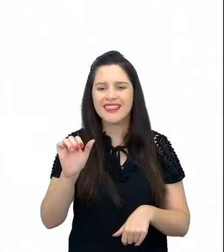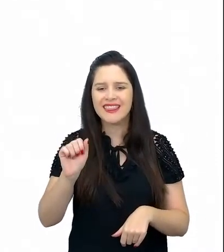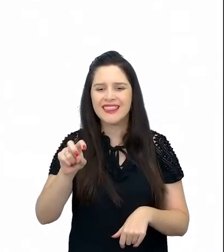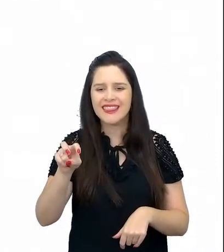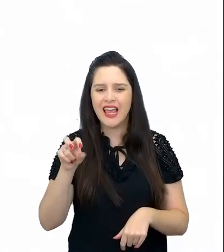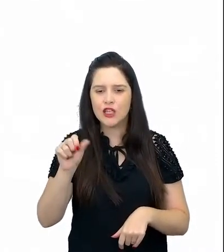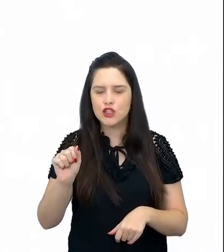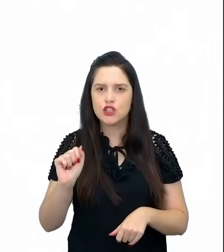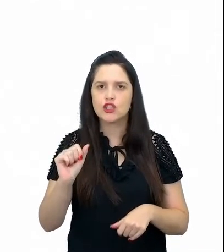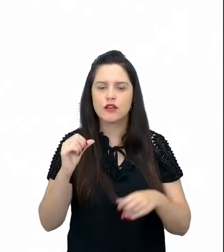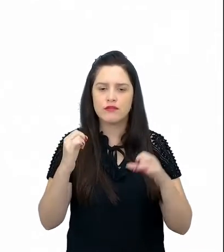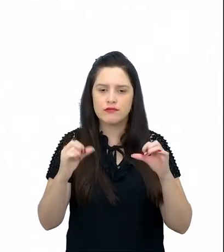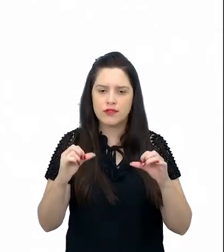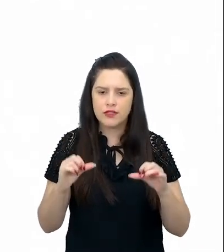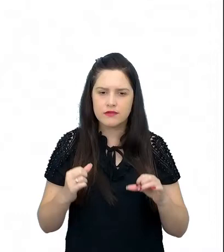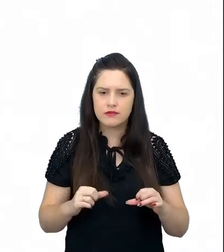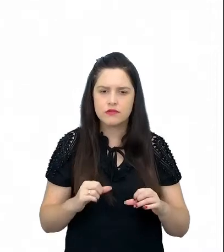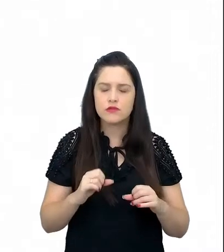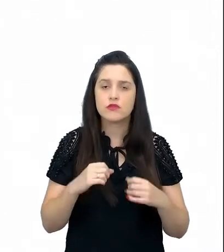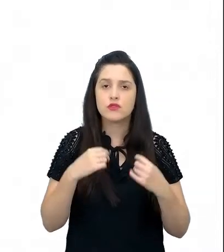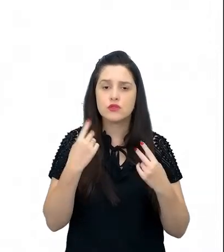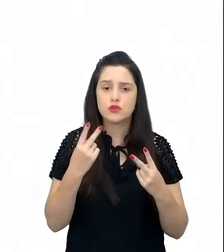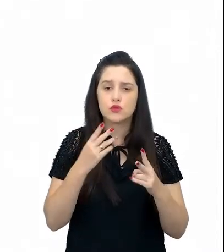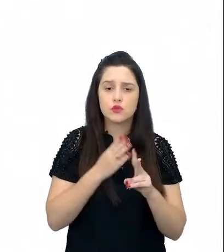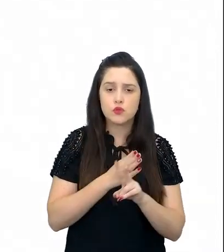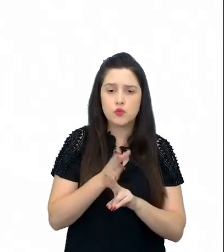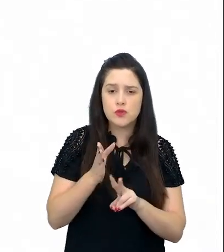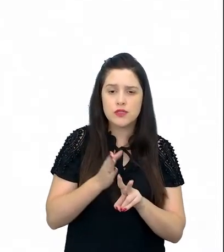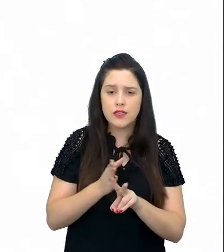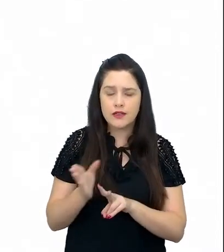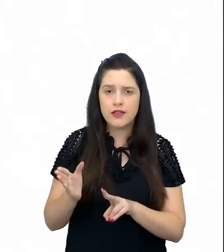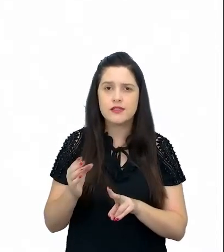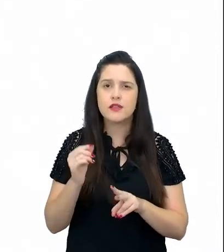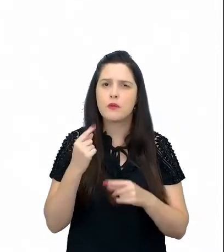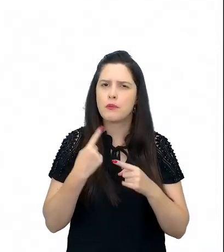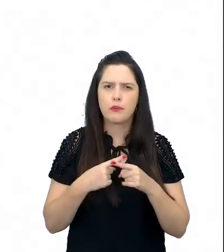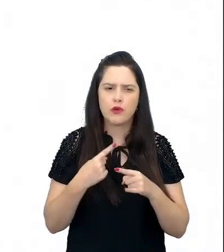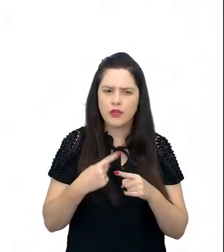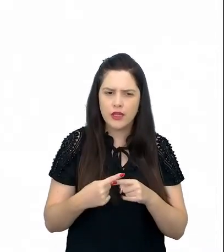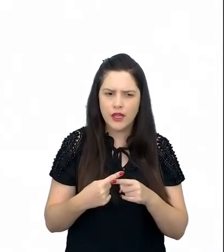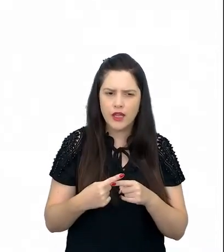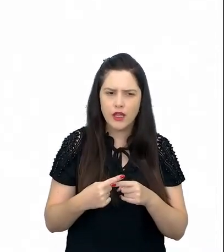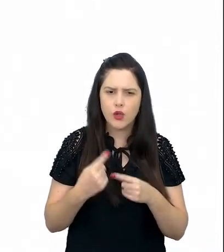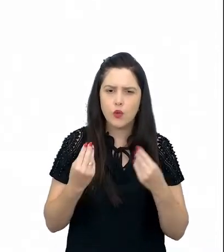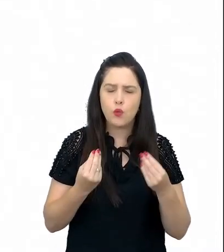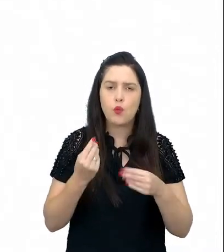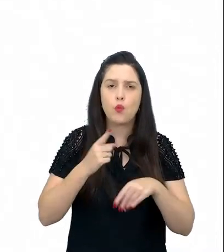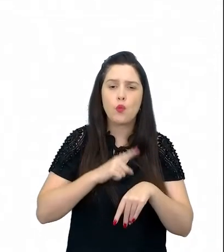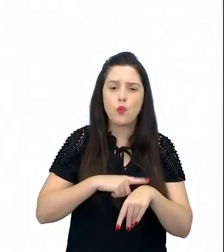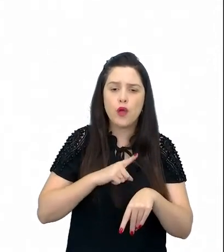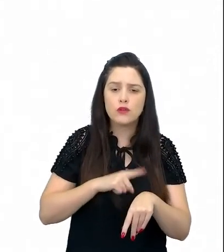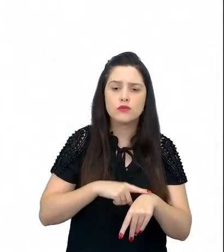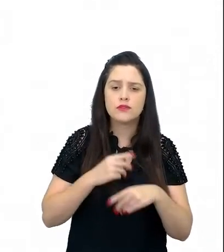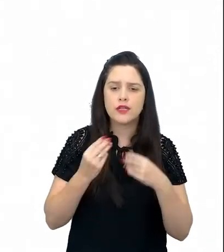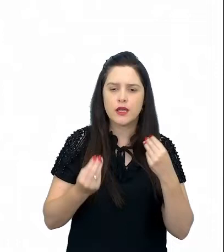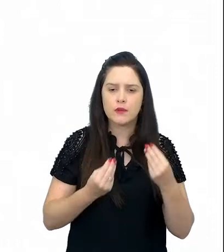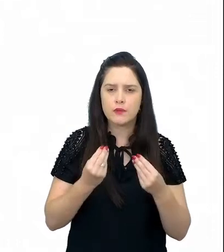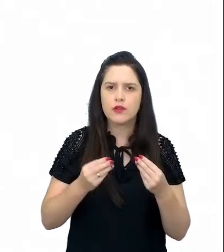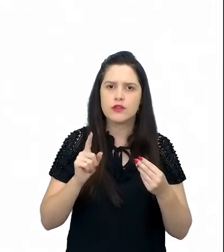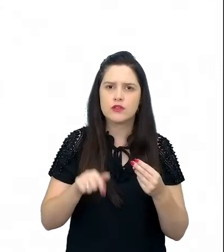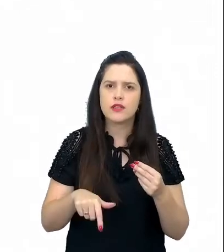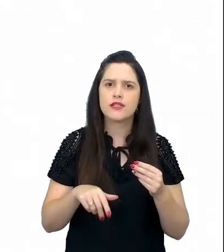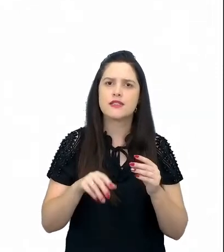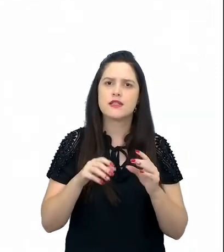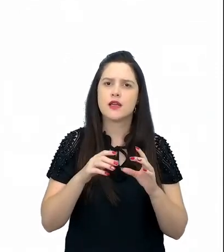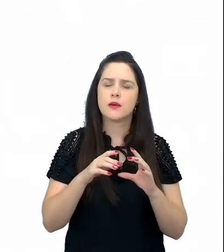estava vazia. Se fossem colocadas duas torneiras com a mesma vazão, em quanto tempo elas encherão a mesma